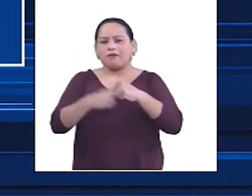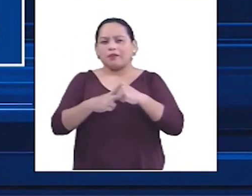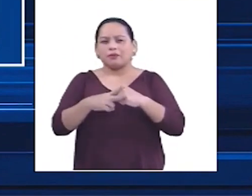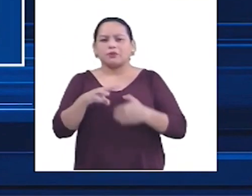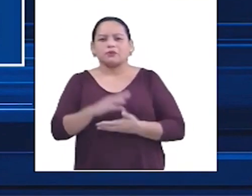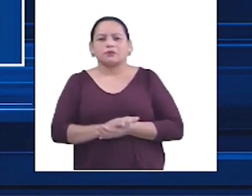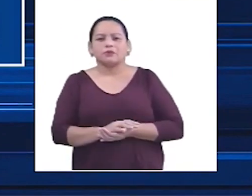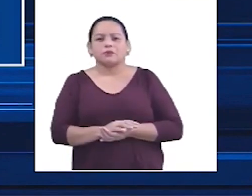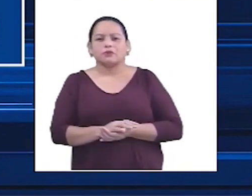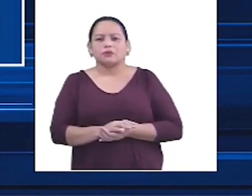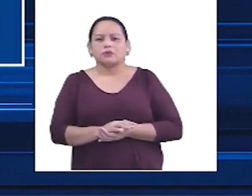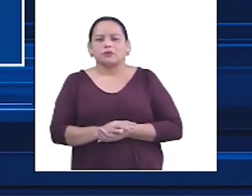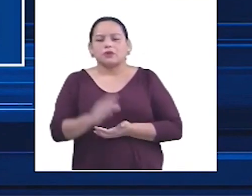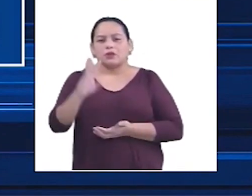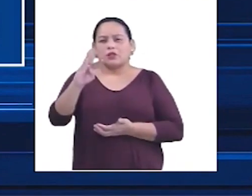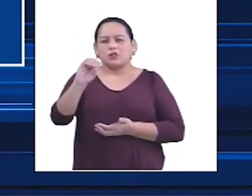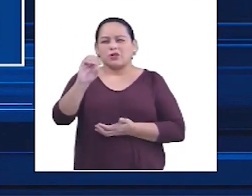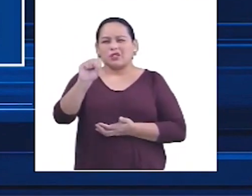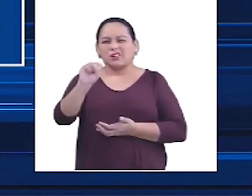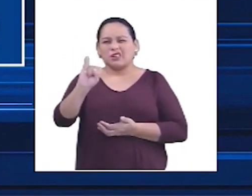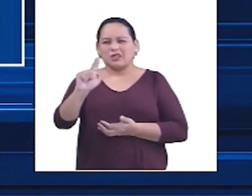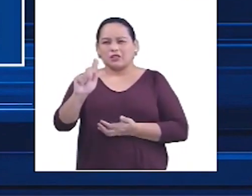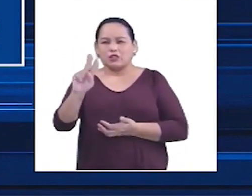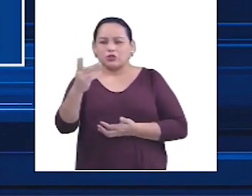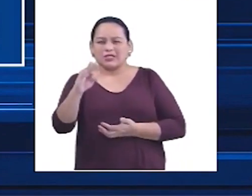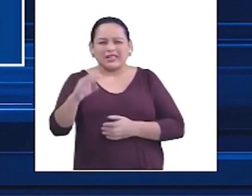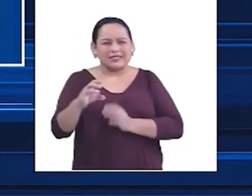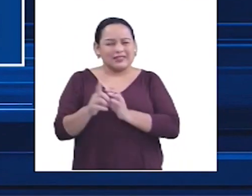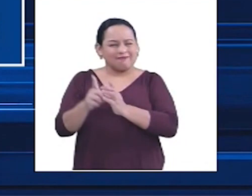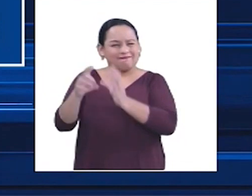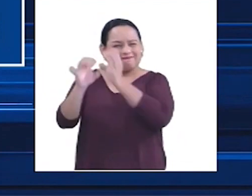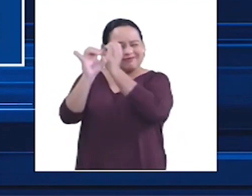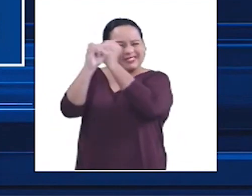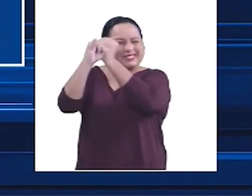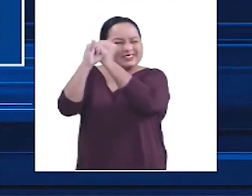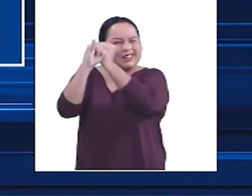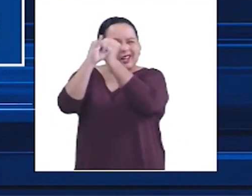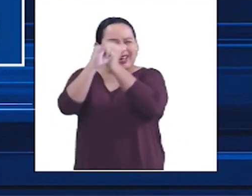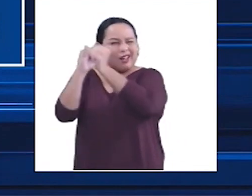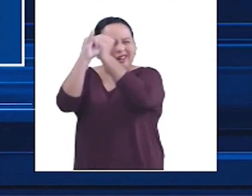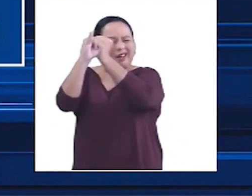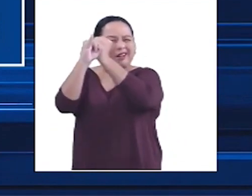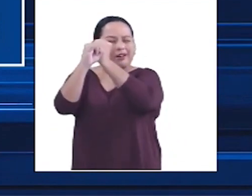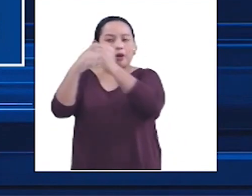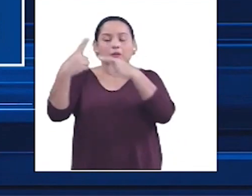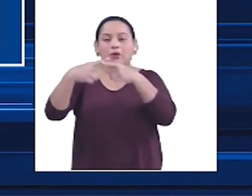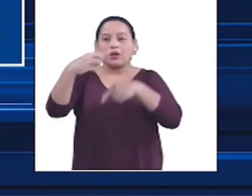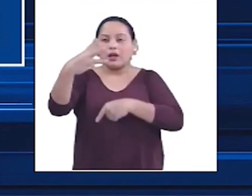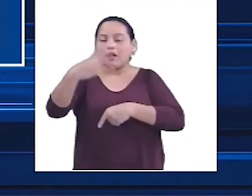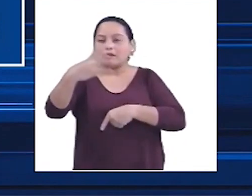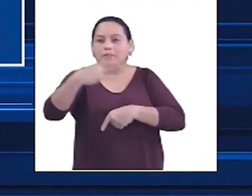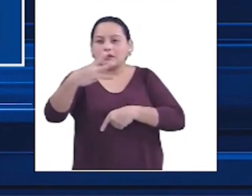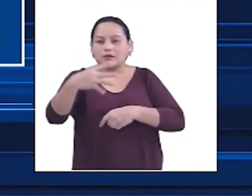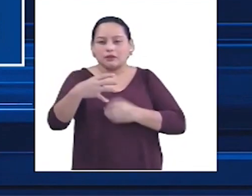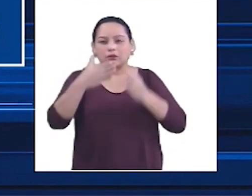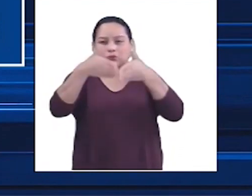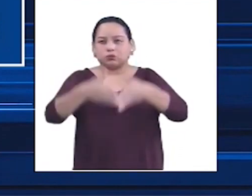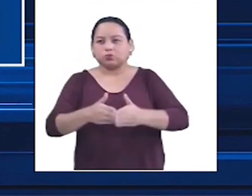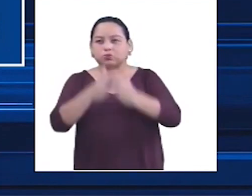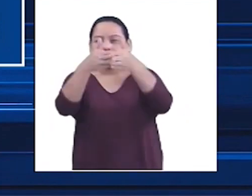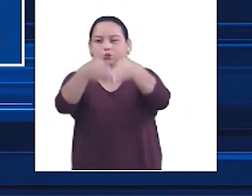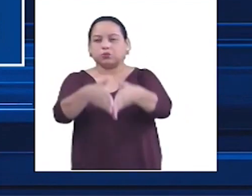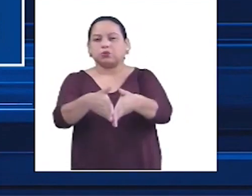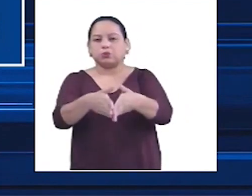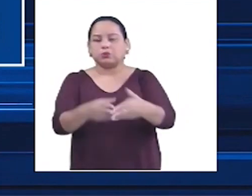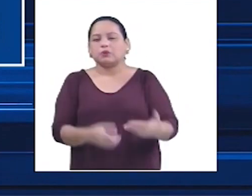é avistar a Guiana, né, durante sua terceira viagem. Olha só, Christopher Columbus é